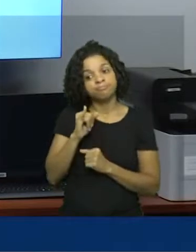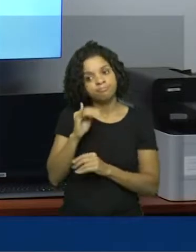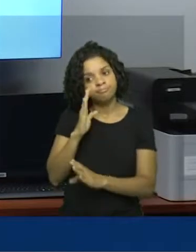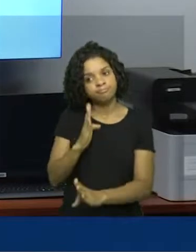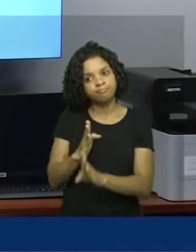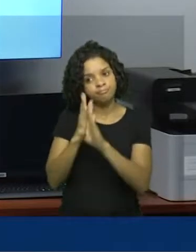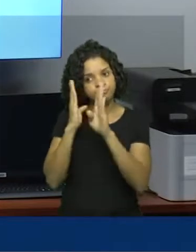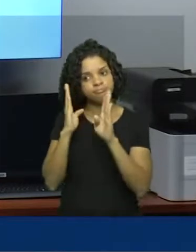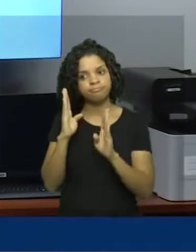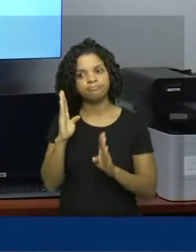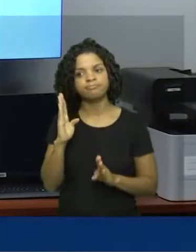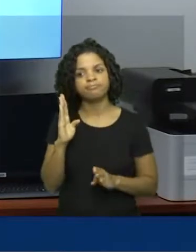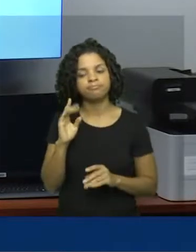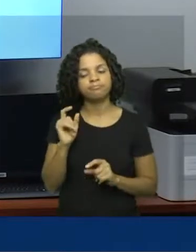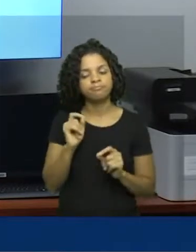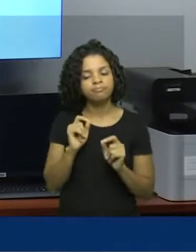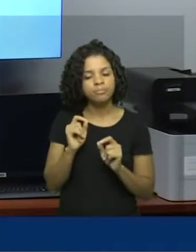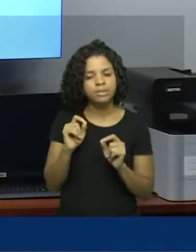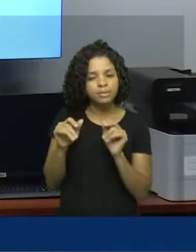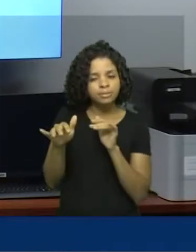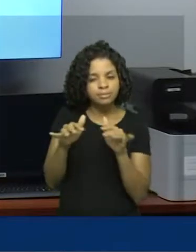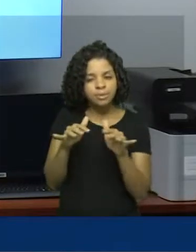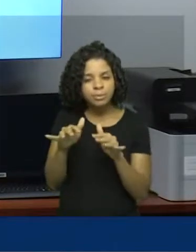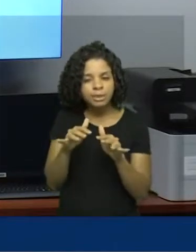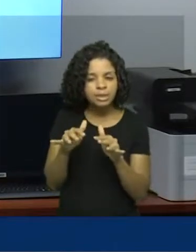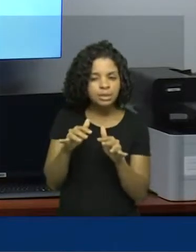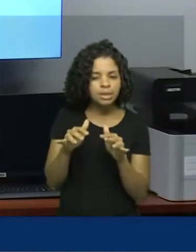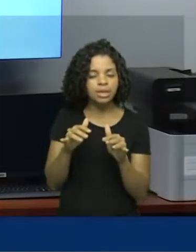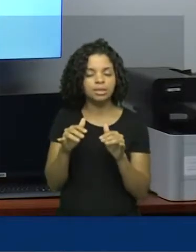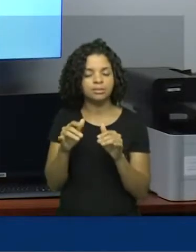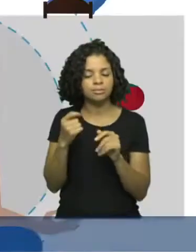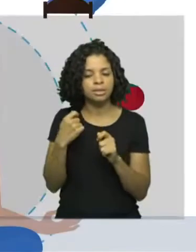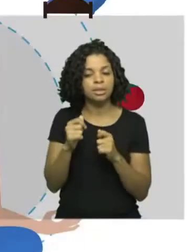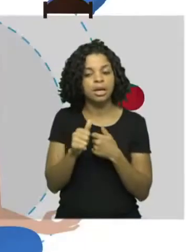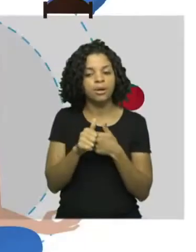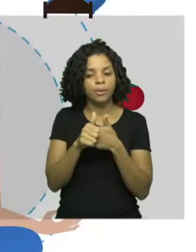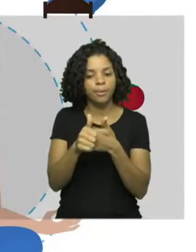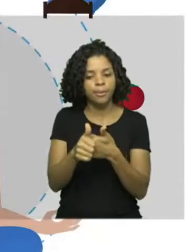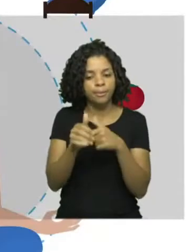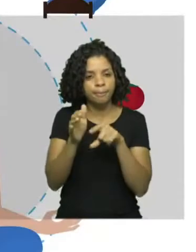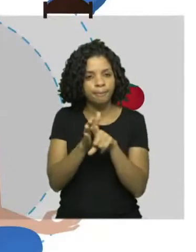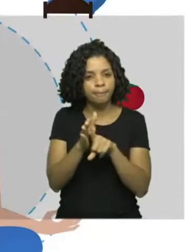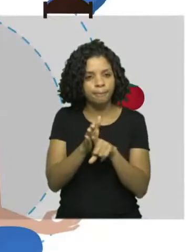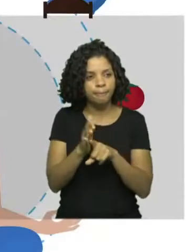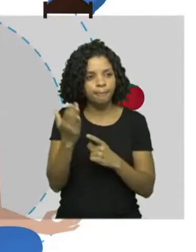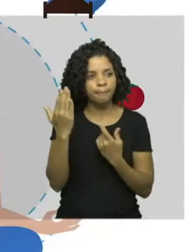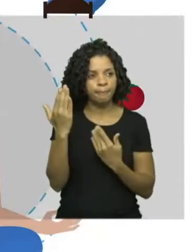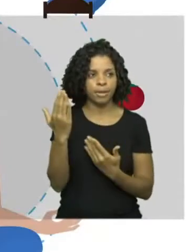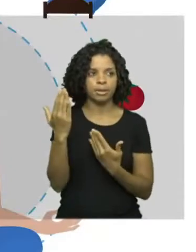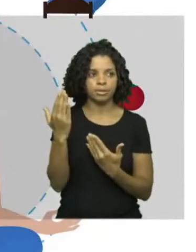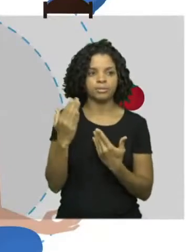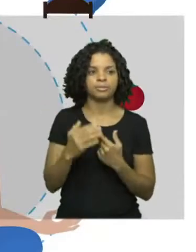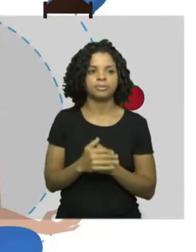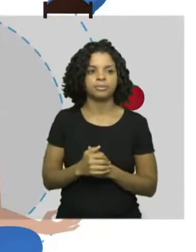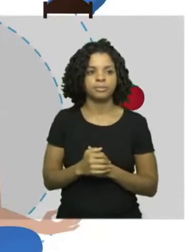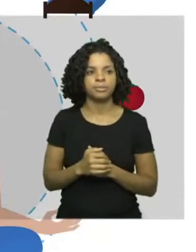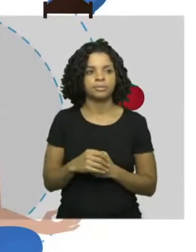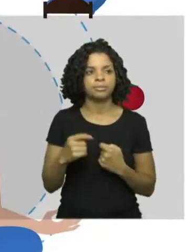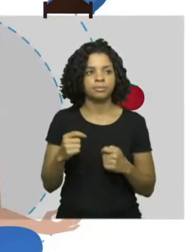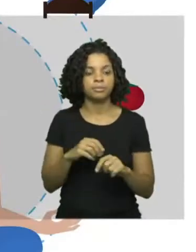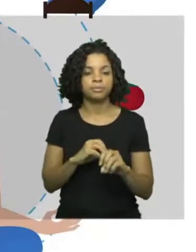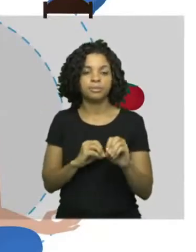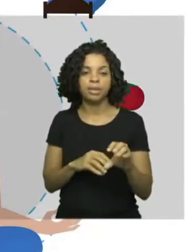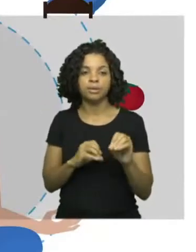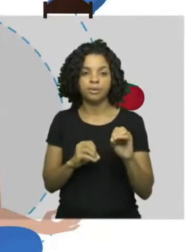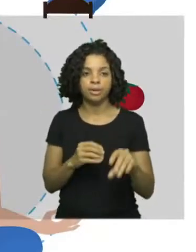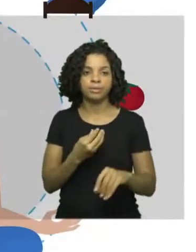a presença de hipermobilidade, a gente vai acompanhar essa criança pensando na educação. Educar para uma vida